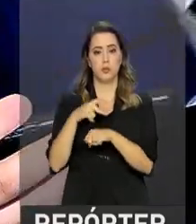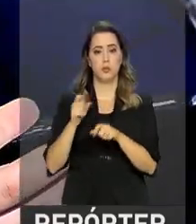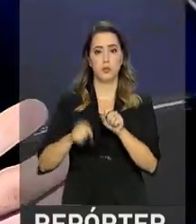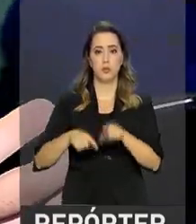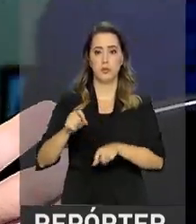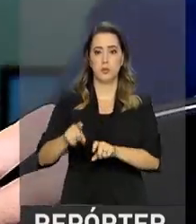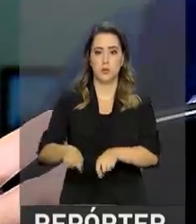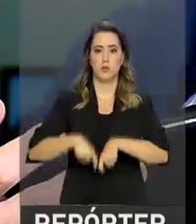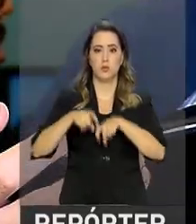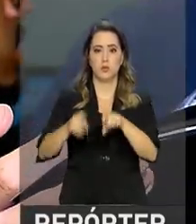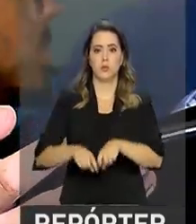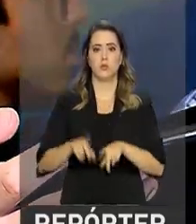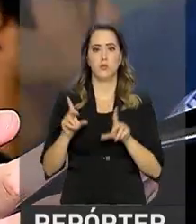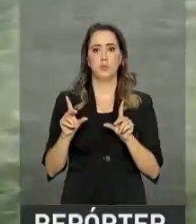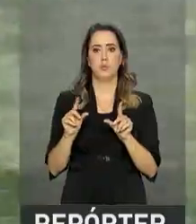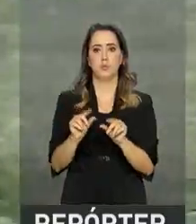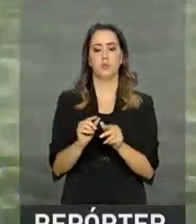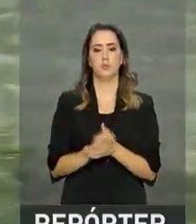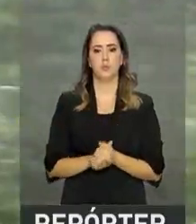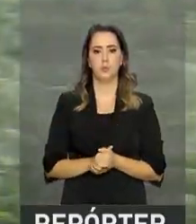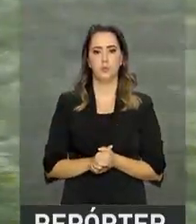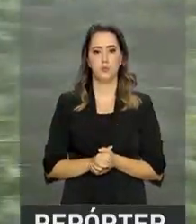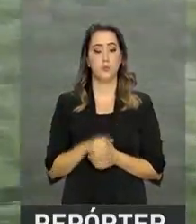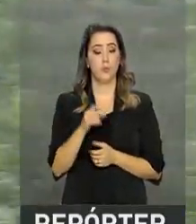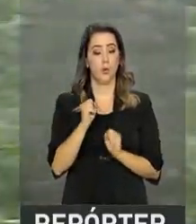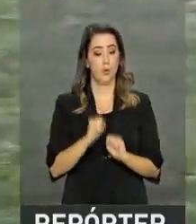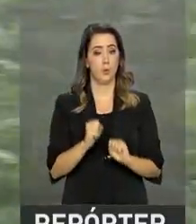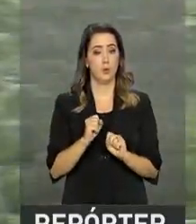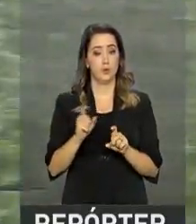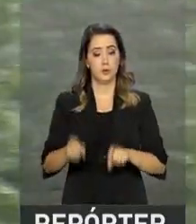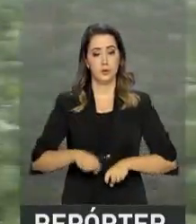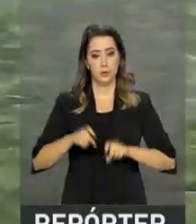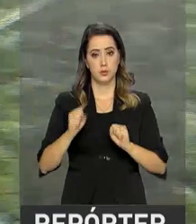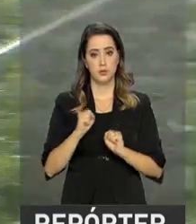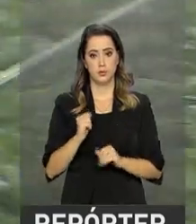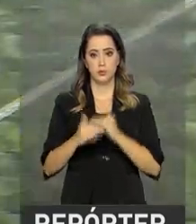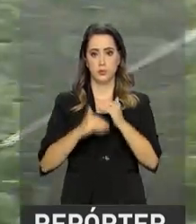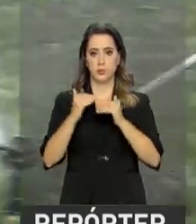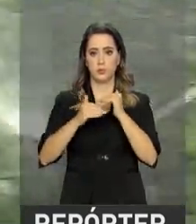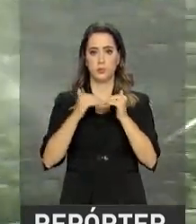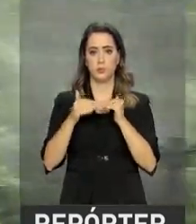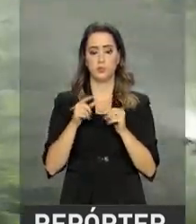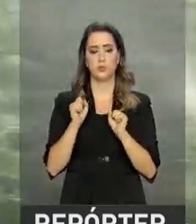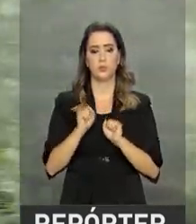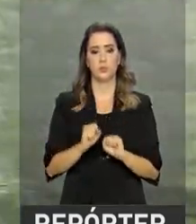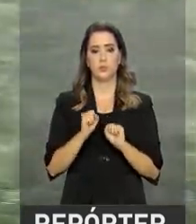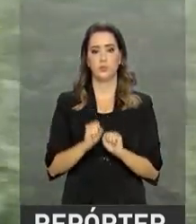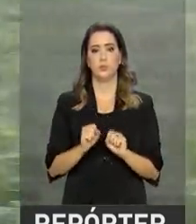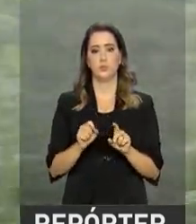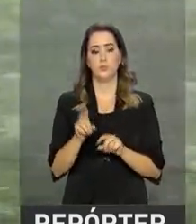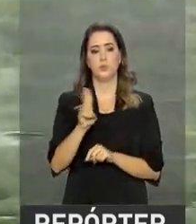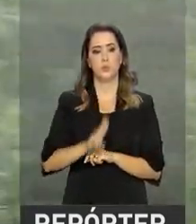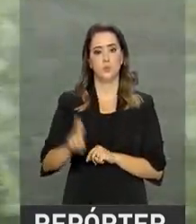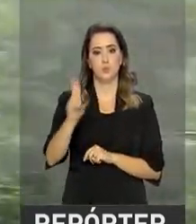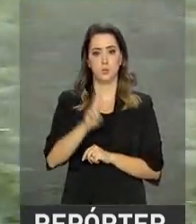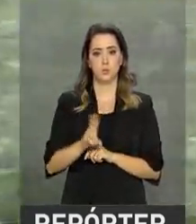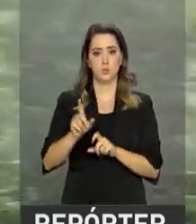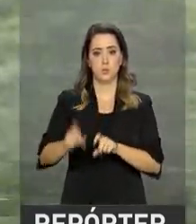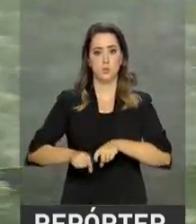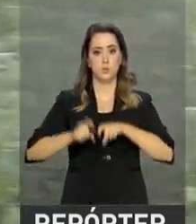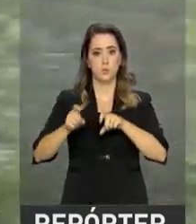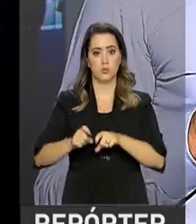pouca área de irrigação para fazer sua produção. O potencial agrícola pode aumentar e muito, com a possibilidade do uso de